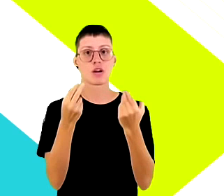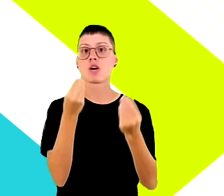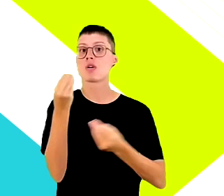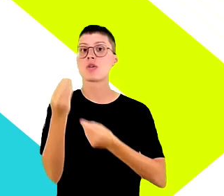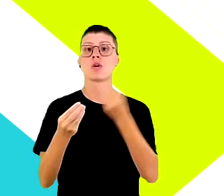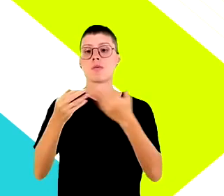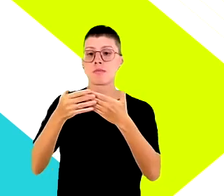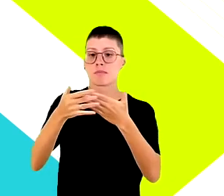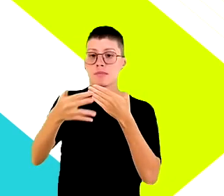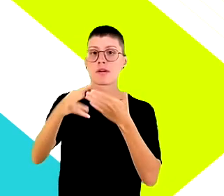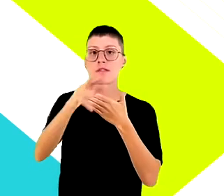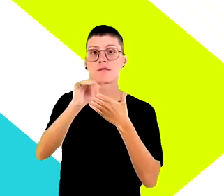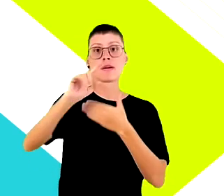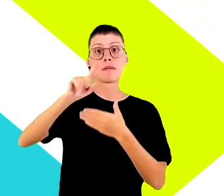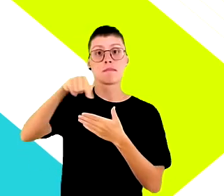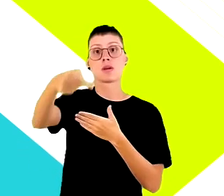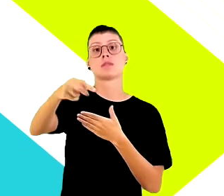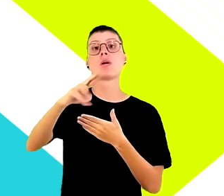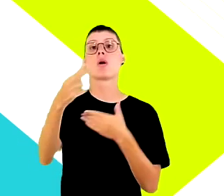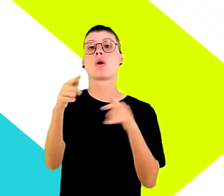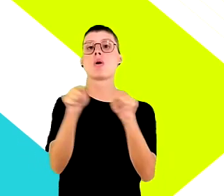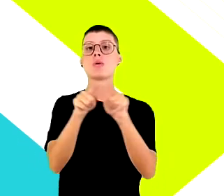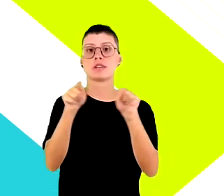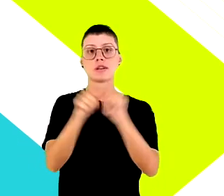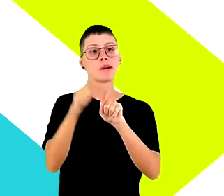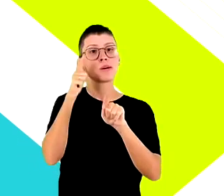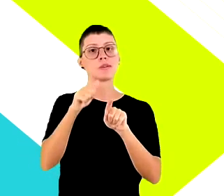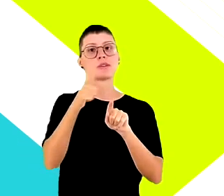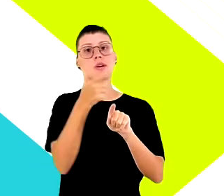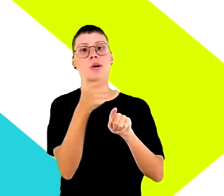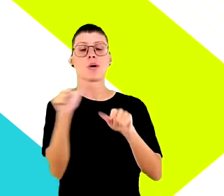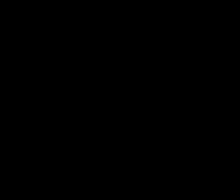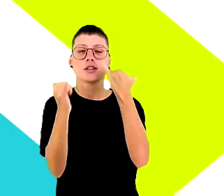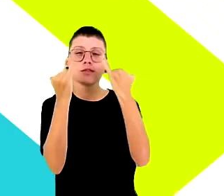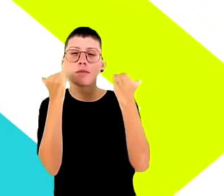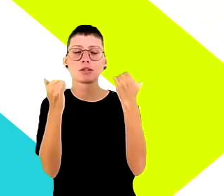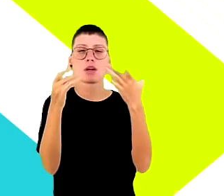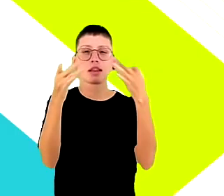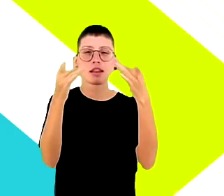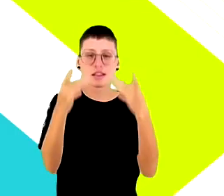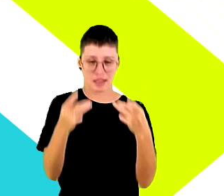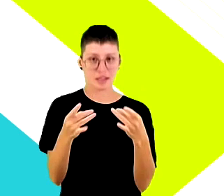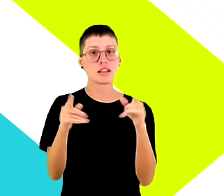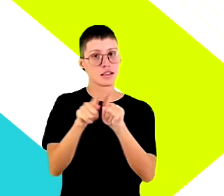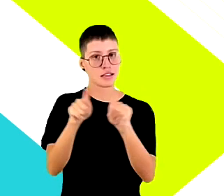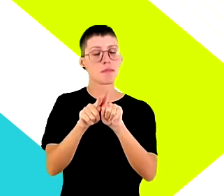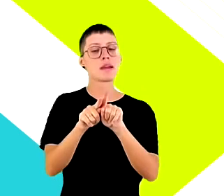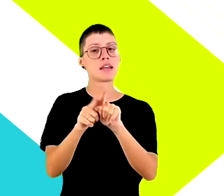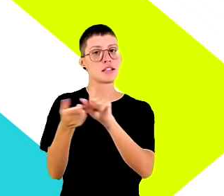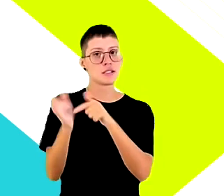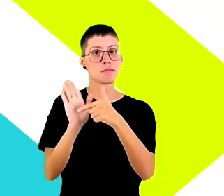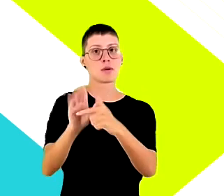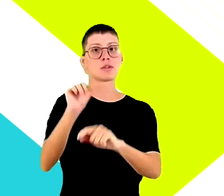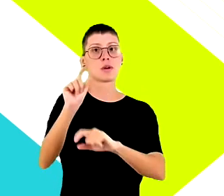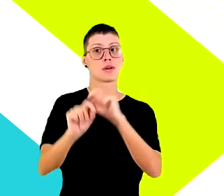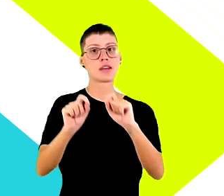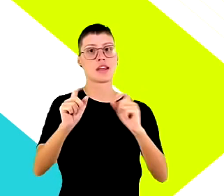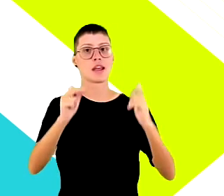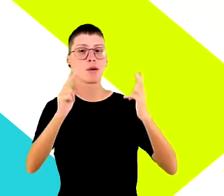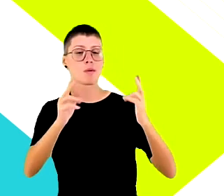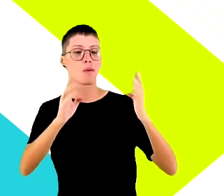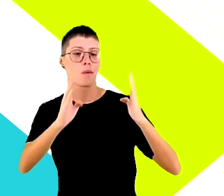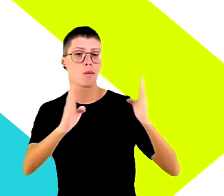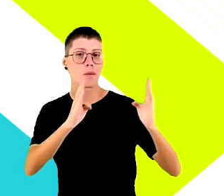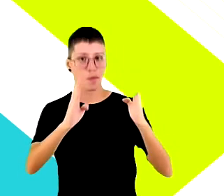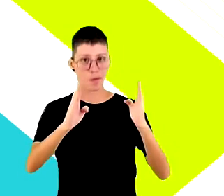como serão as próximas, ou até para seguro e outras informações. A gente traz uma previsão de clima, fruto de uma